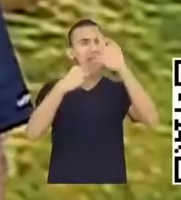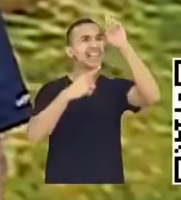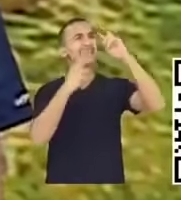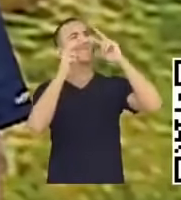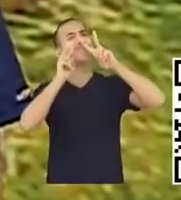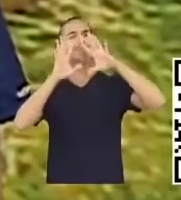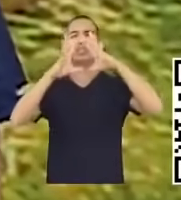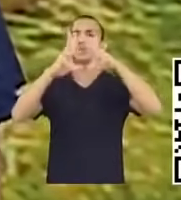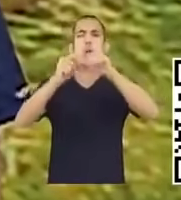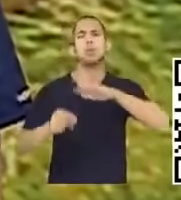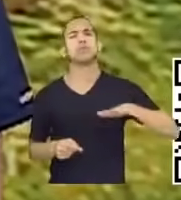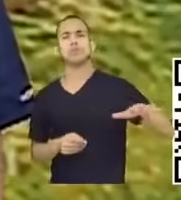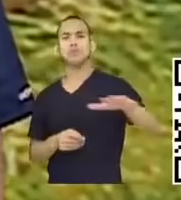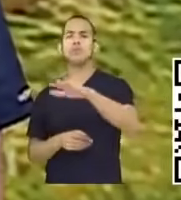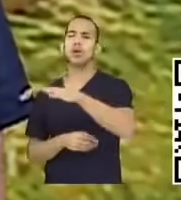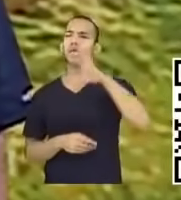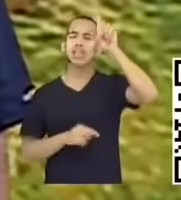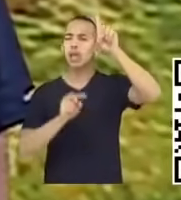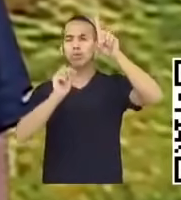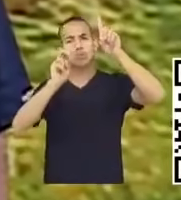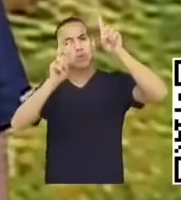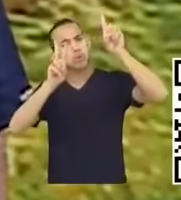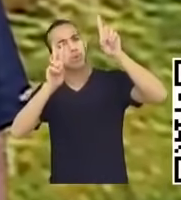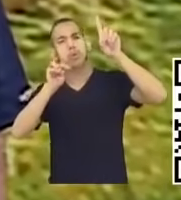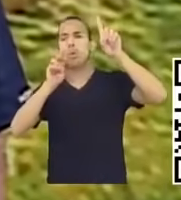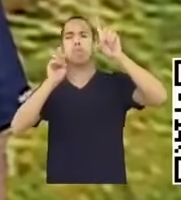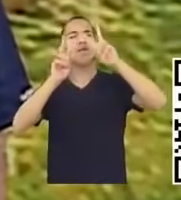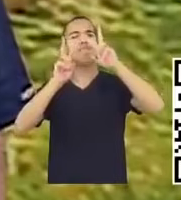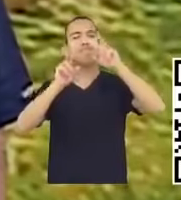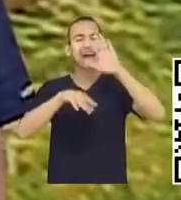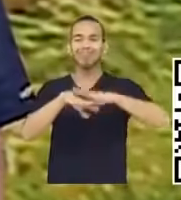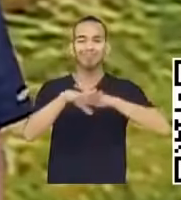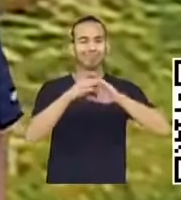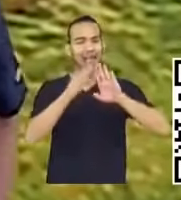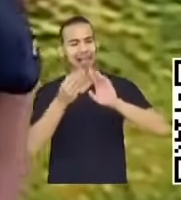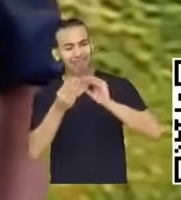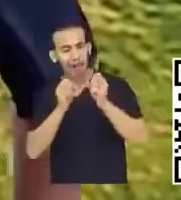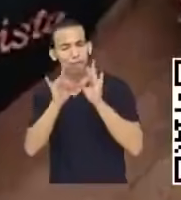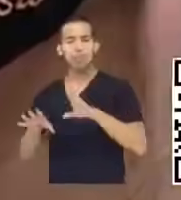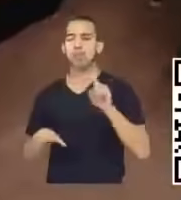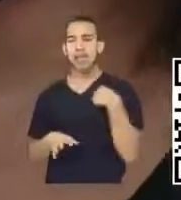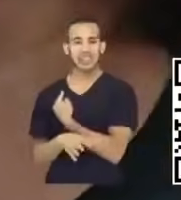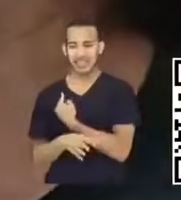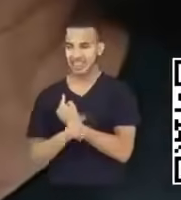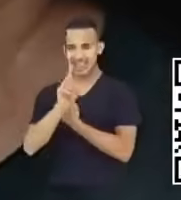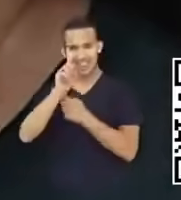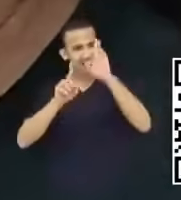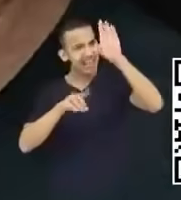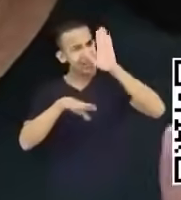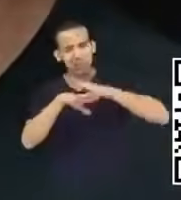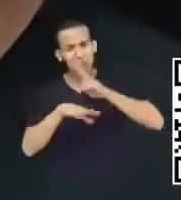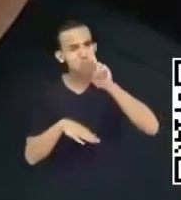nós a Deus nunca vai nos desamparar a igreja diga Amém diga